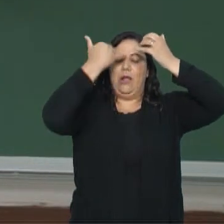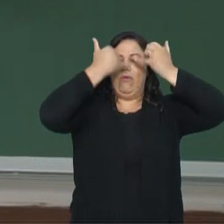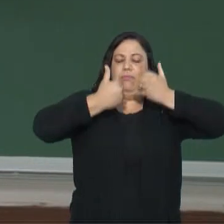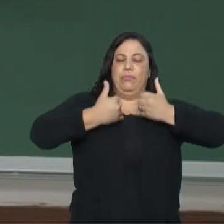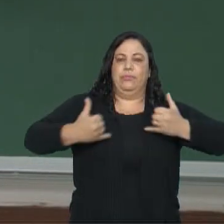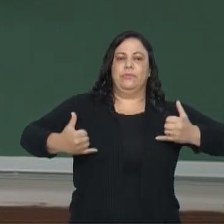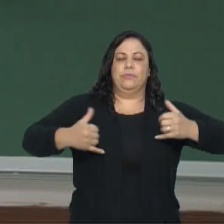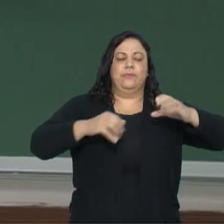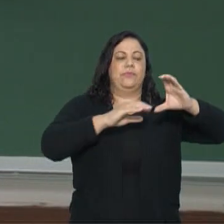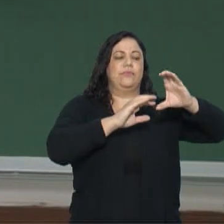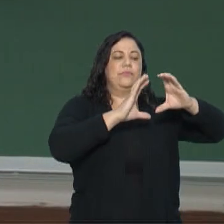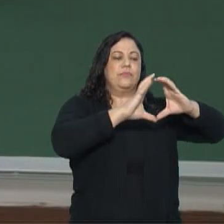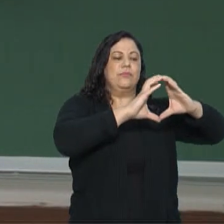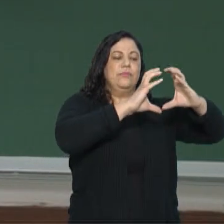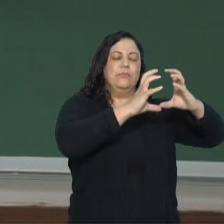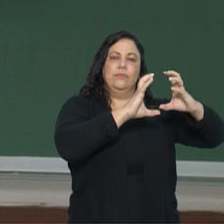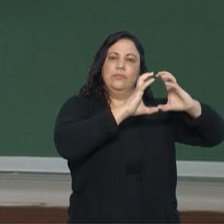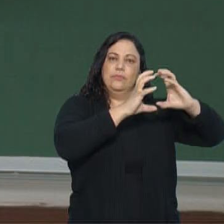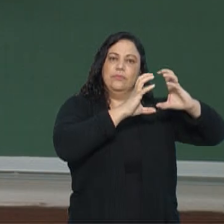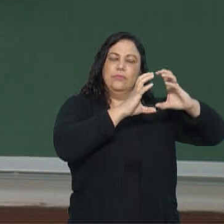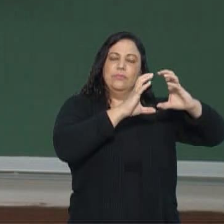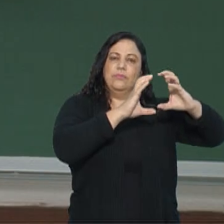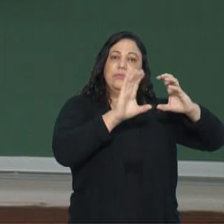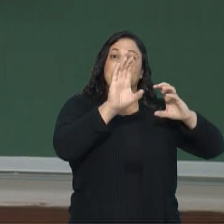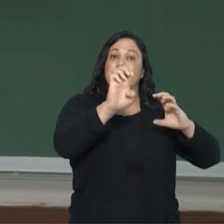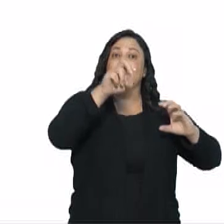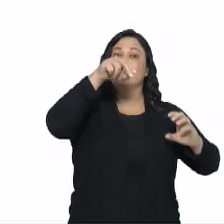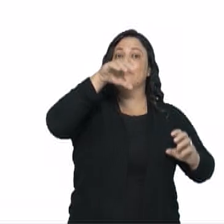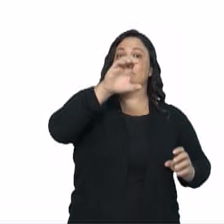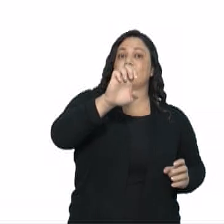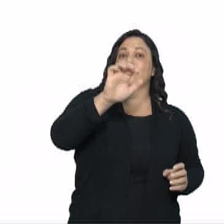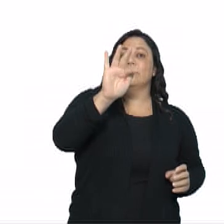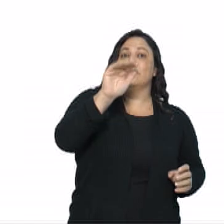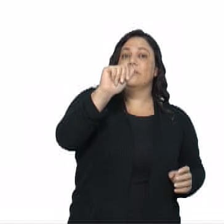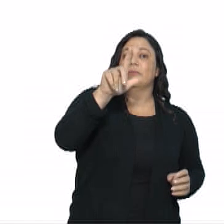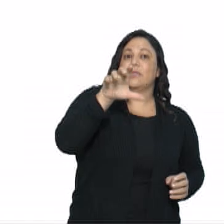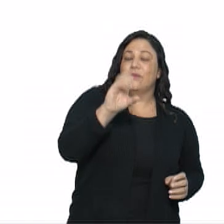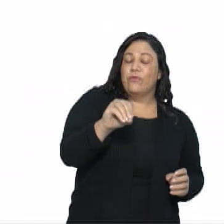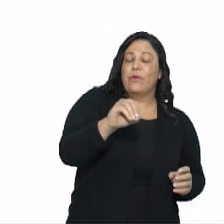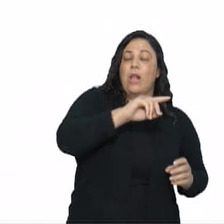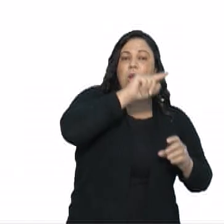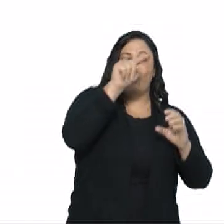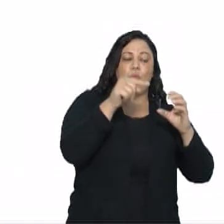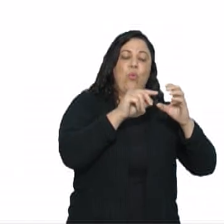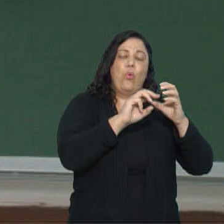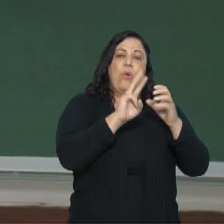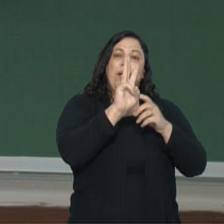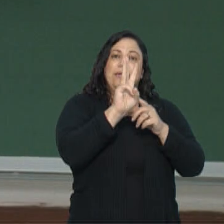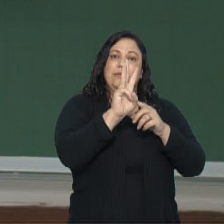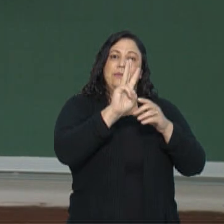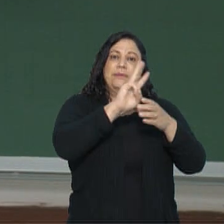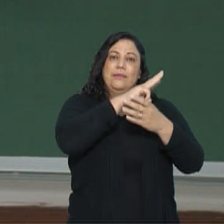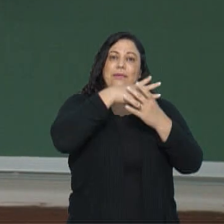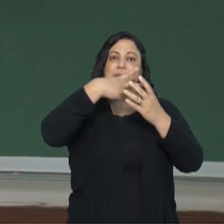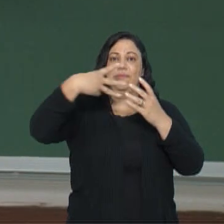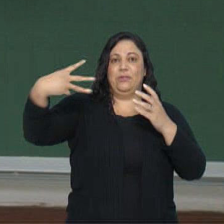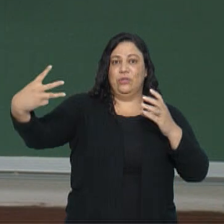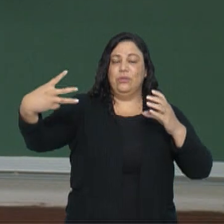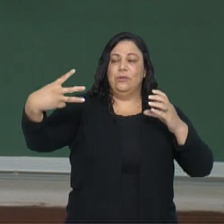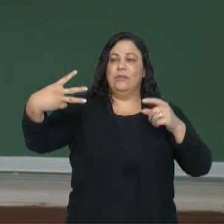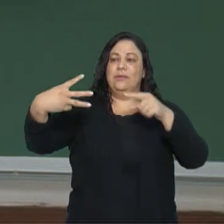espinal. Só que o encéfalo é dividido em três partes: